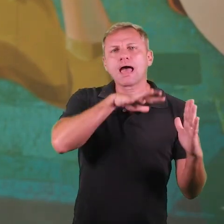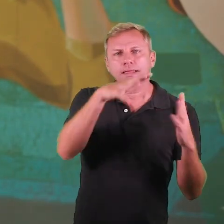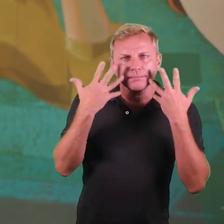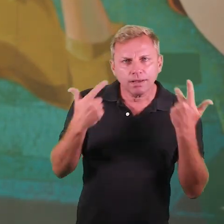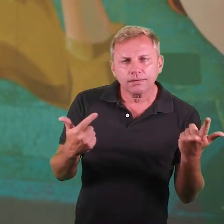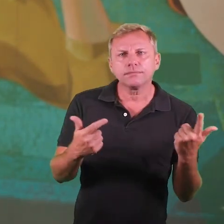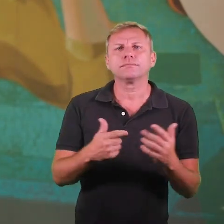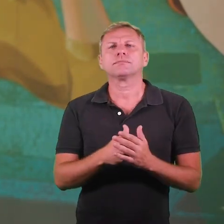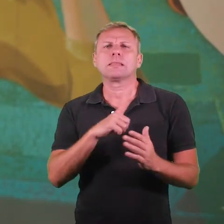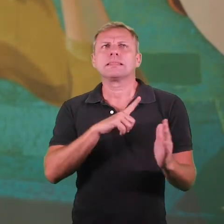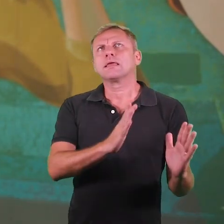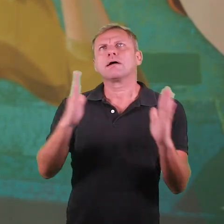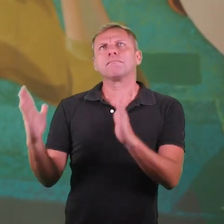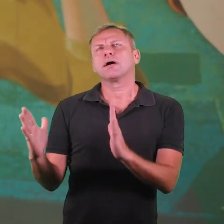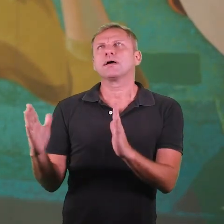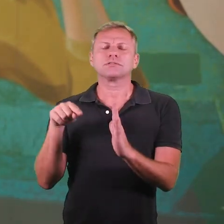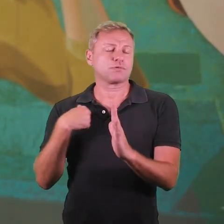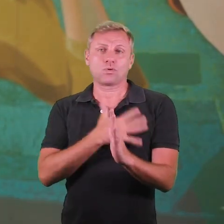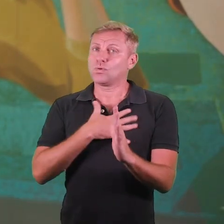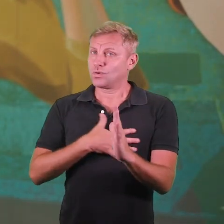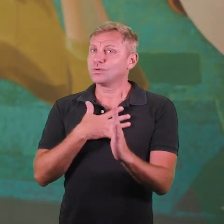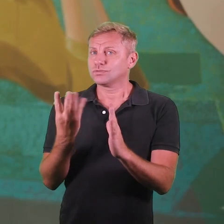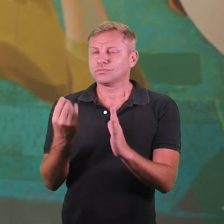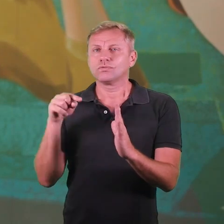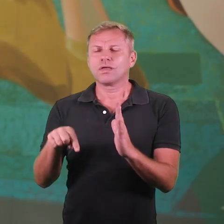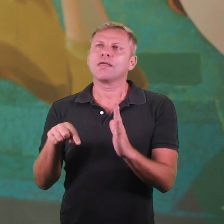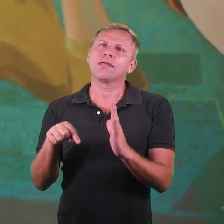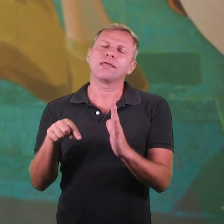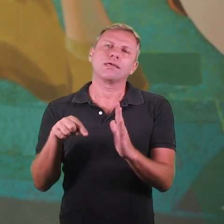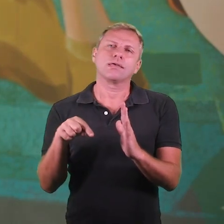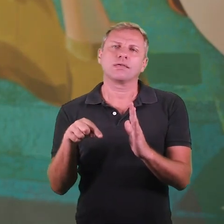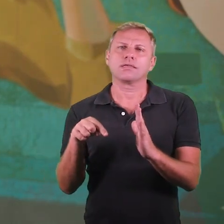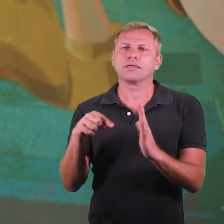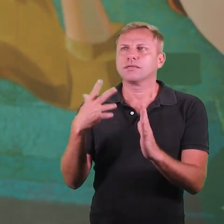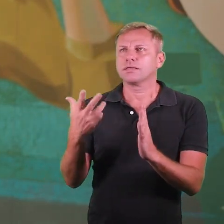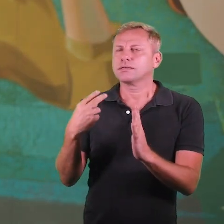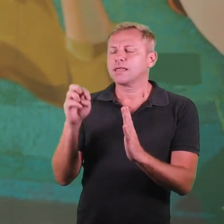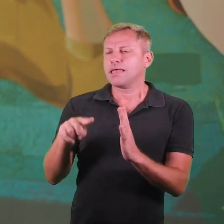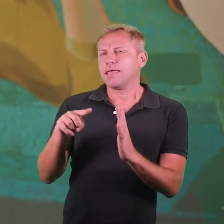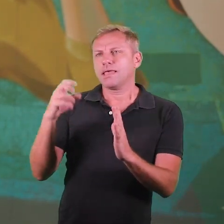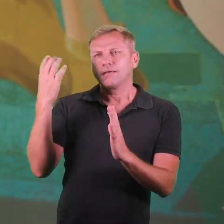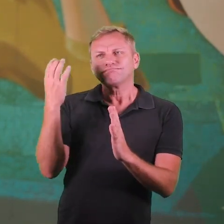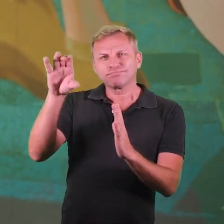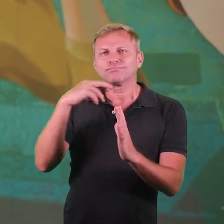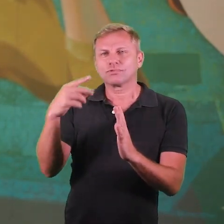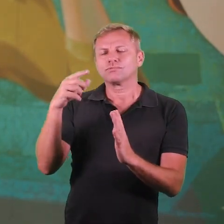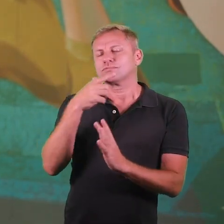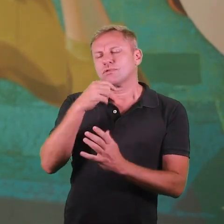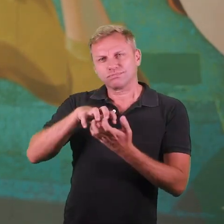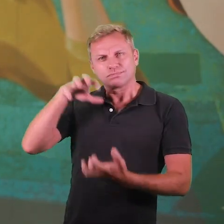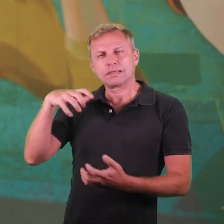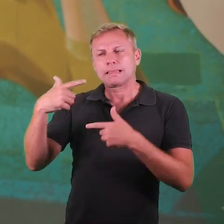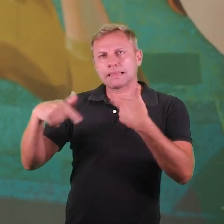Há uma parte do livro que eu gosto bastante, que é a voz de um taxidermista, que é um senhor que